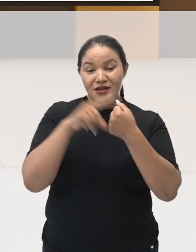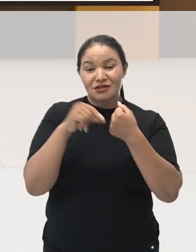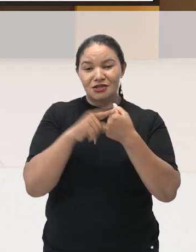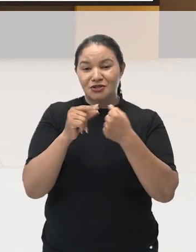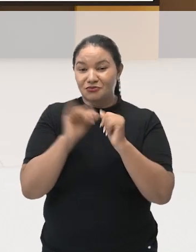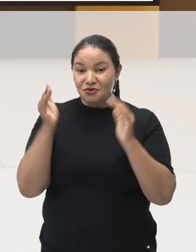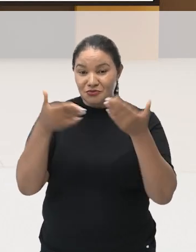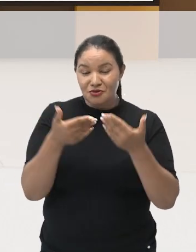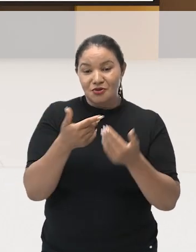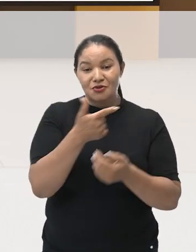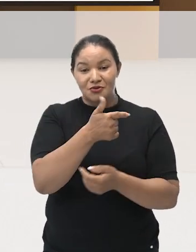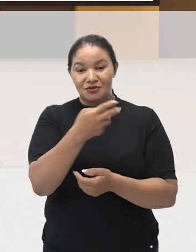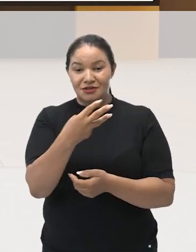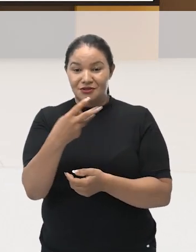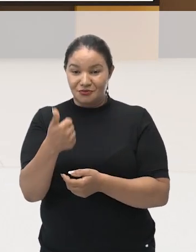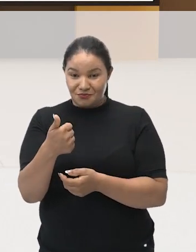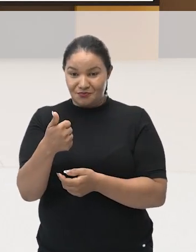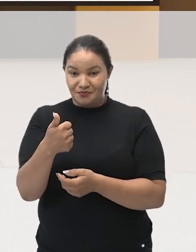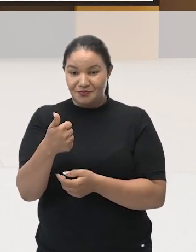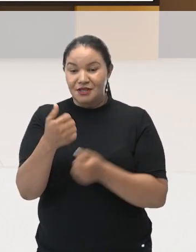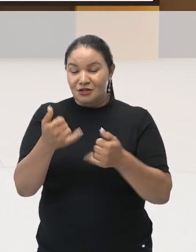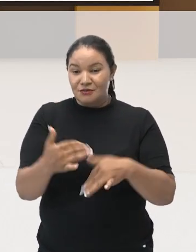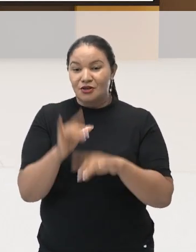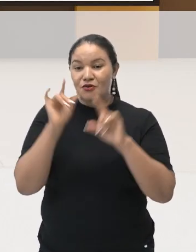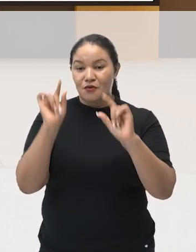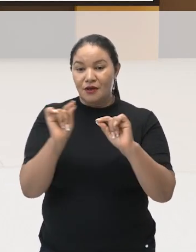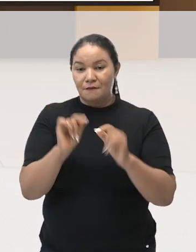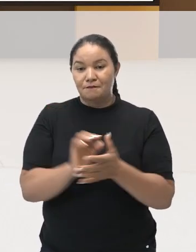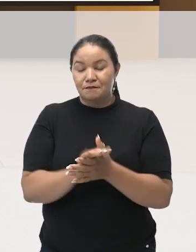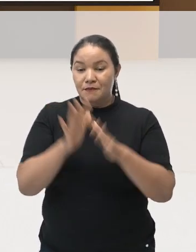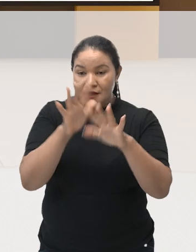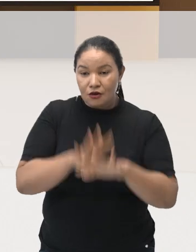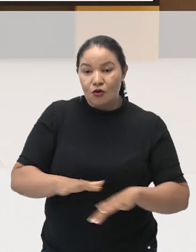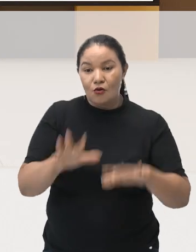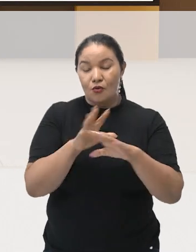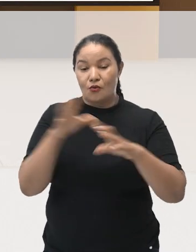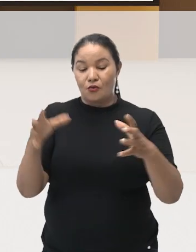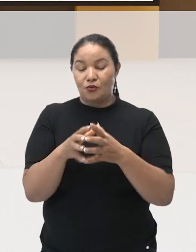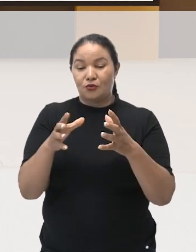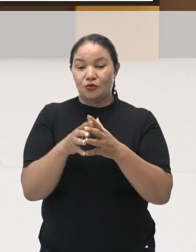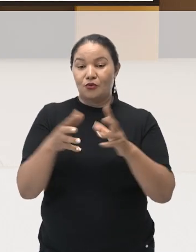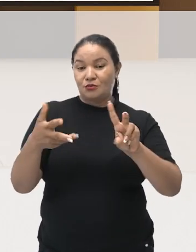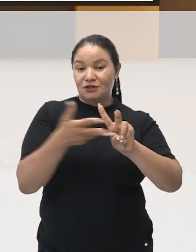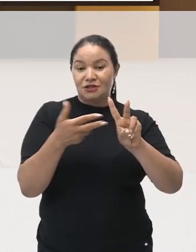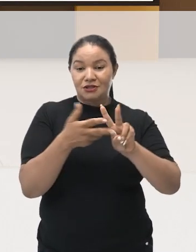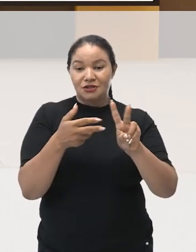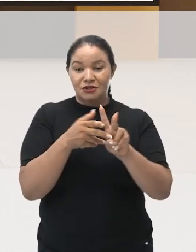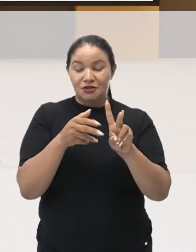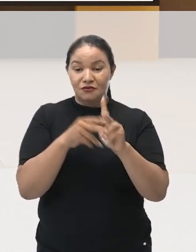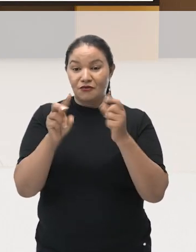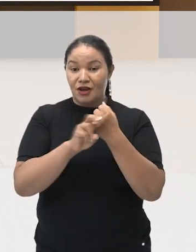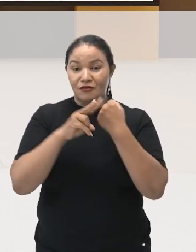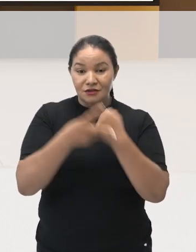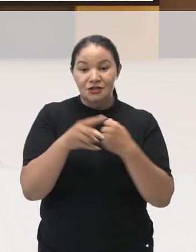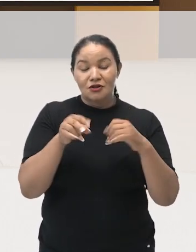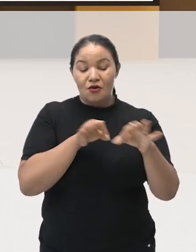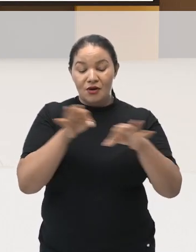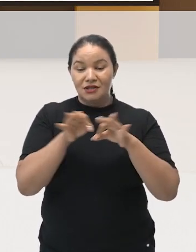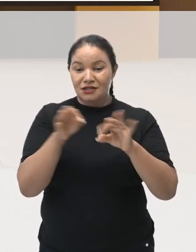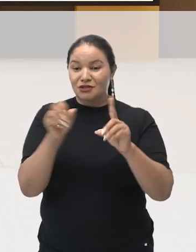que é o artigo 231, e diz o seguinte: são reconhecidos aos índios sua organização